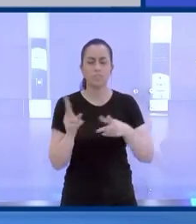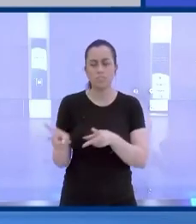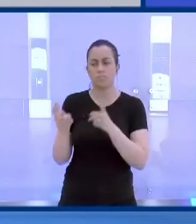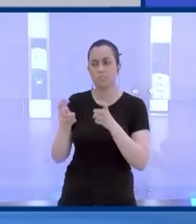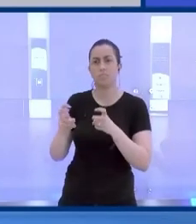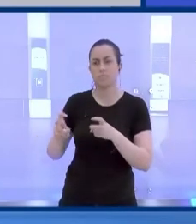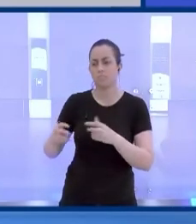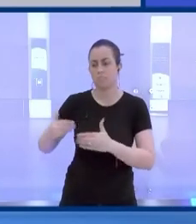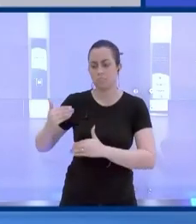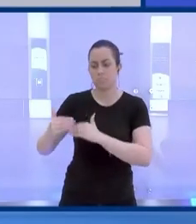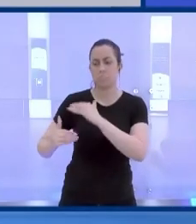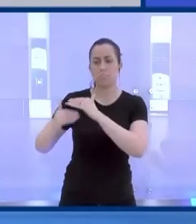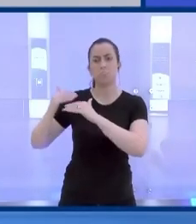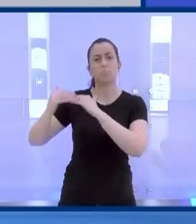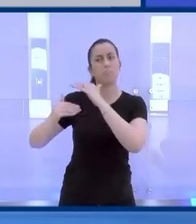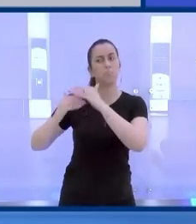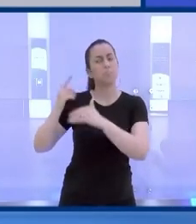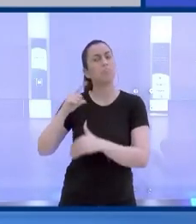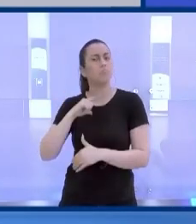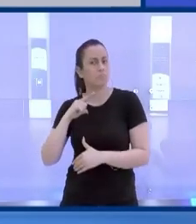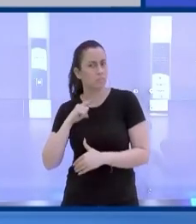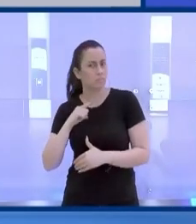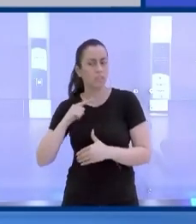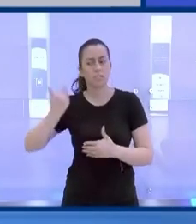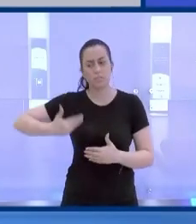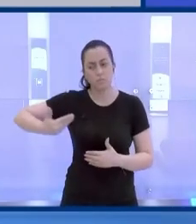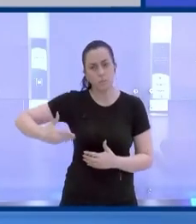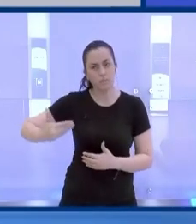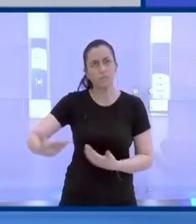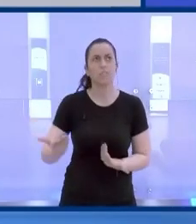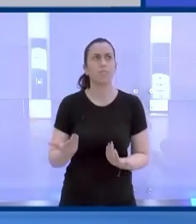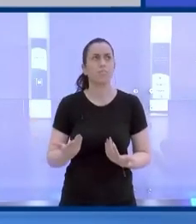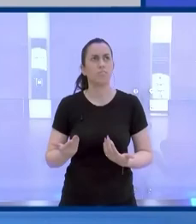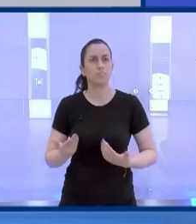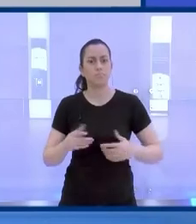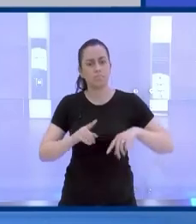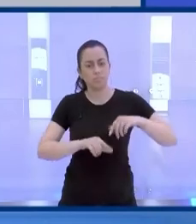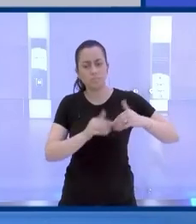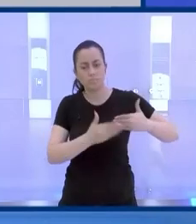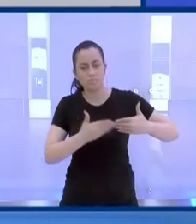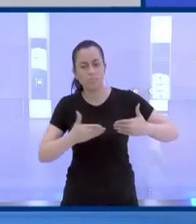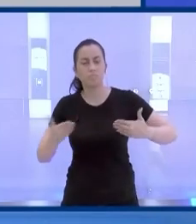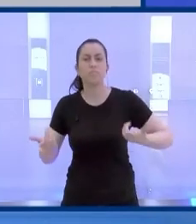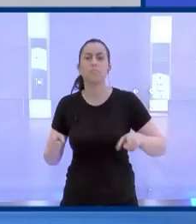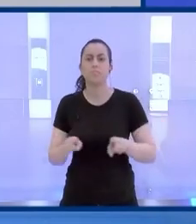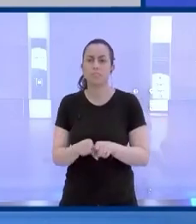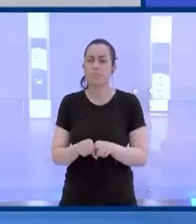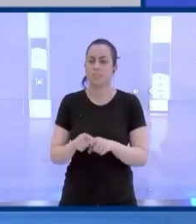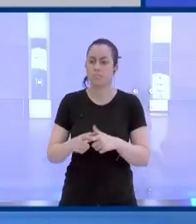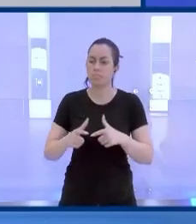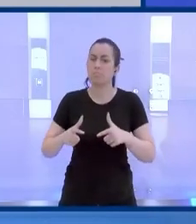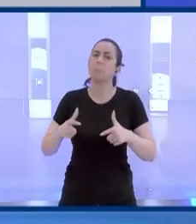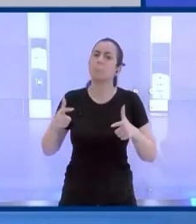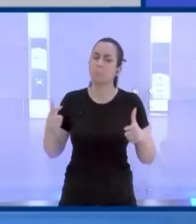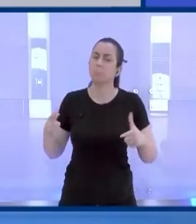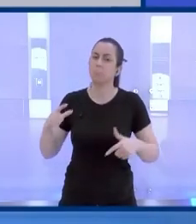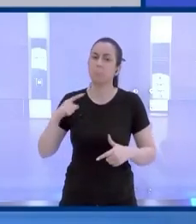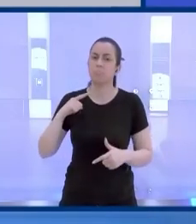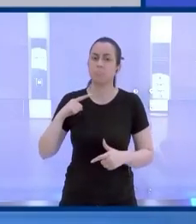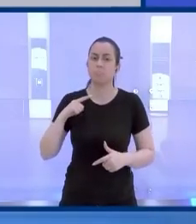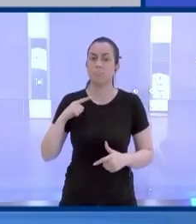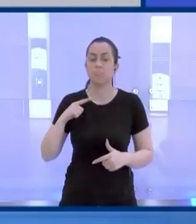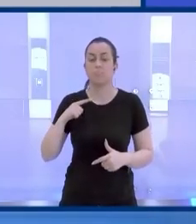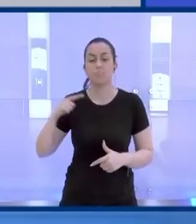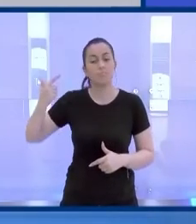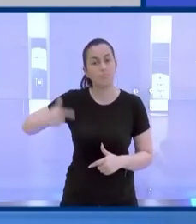crescimento à frente. Existe um crescimento da produção, existe a necessidade do crescimento da demanda. E isso se torna